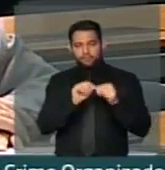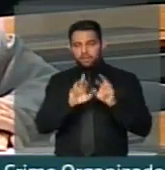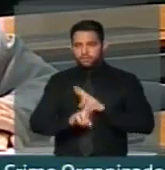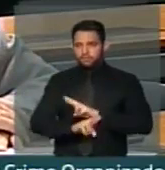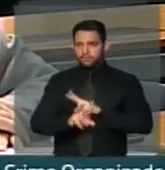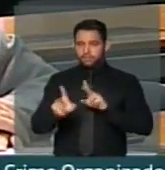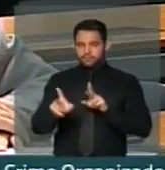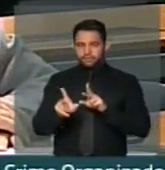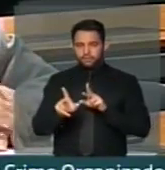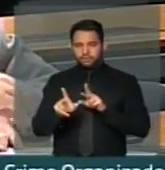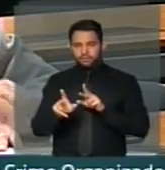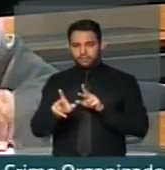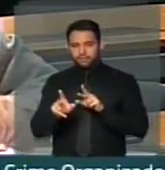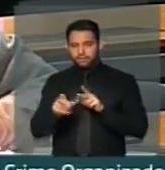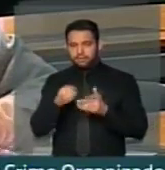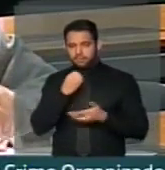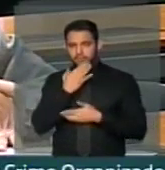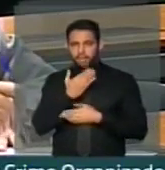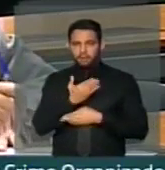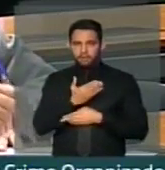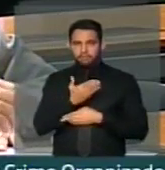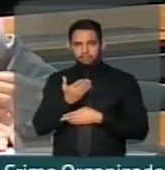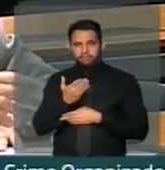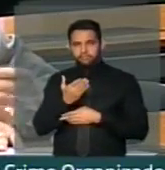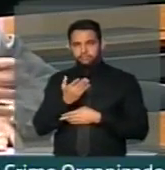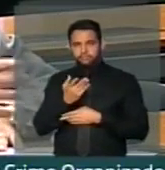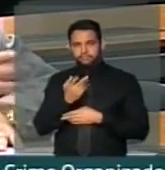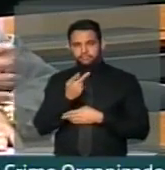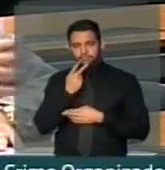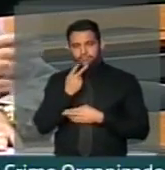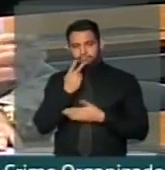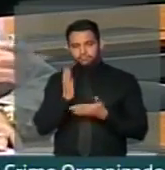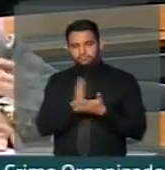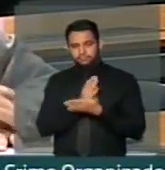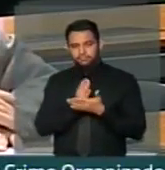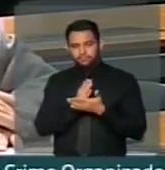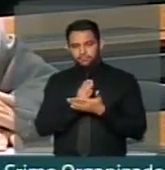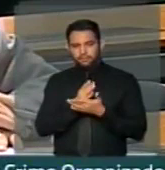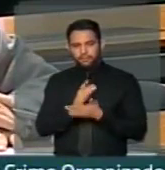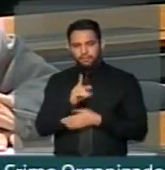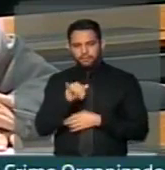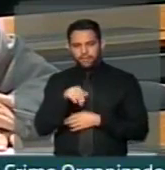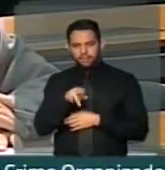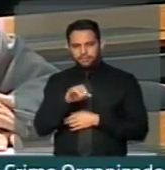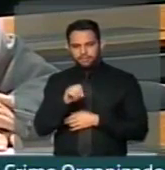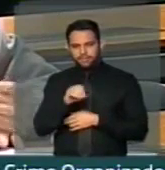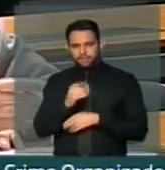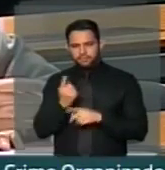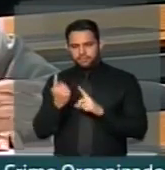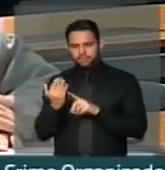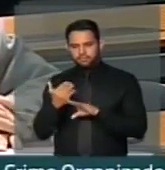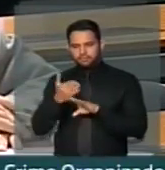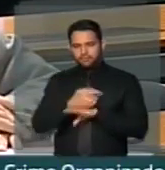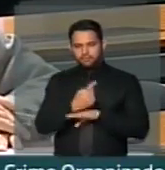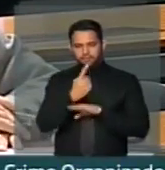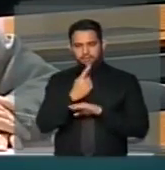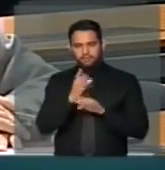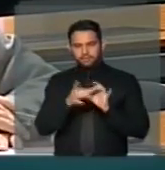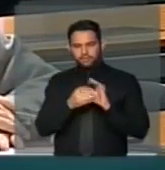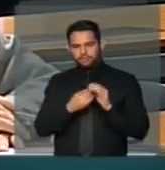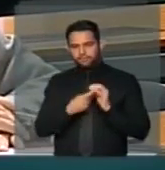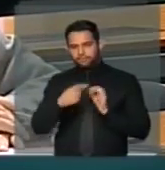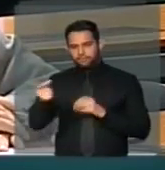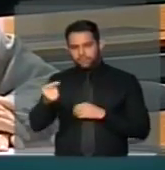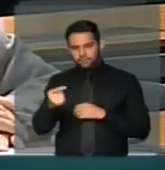diferenciada Se bem que dizem eles que chamam de barriga de mãe Você só sai uma vez se ele se o preso Quiser fugir ele